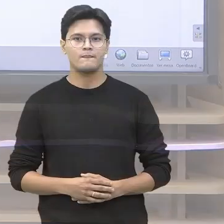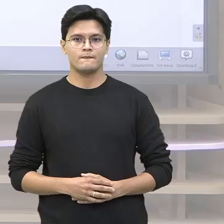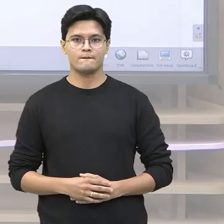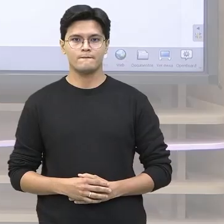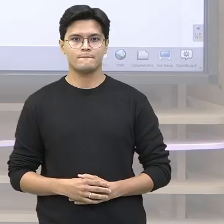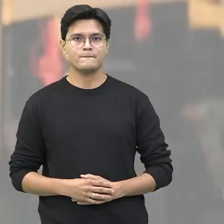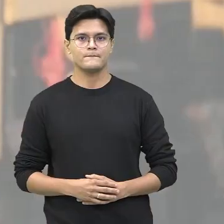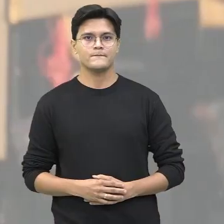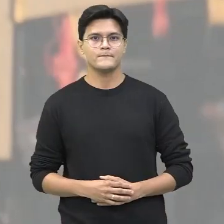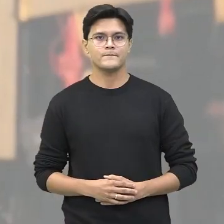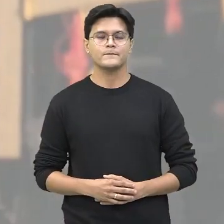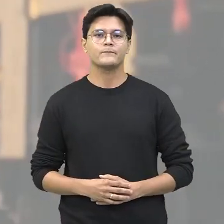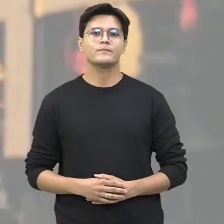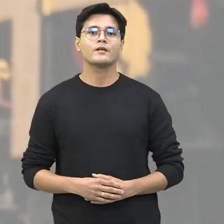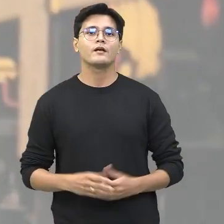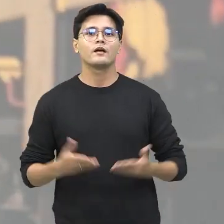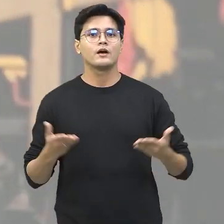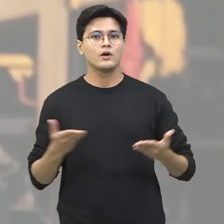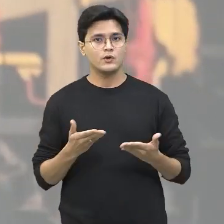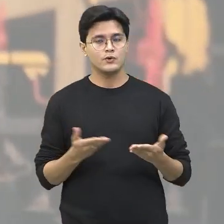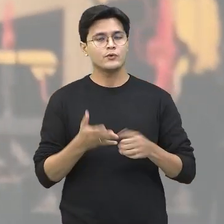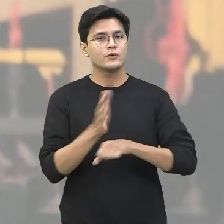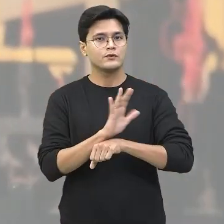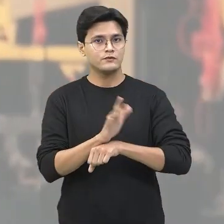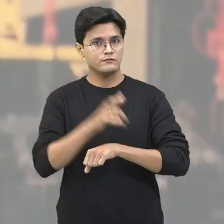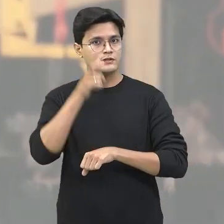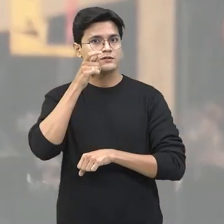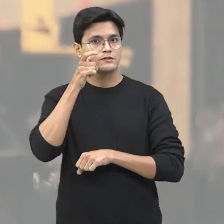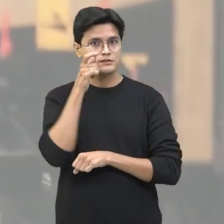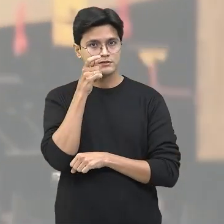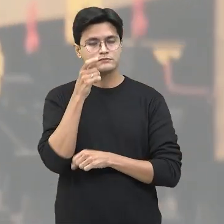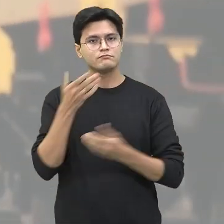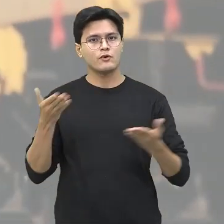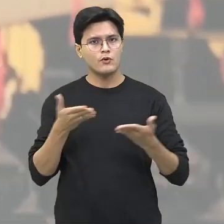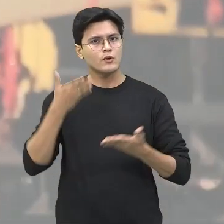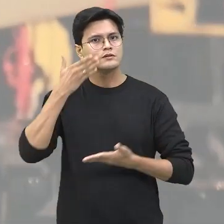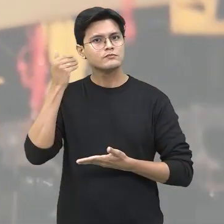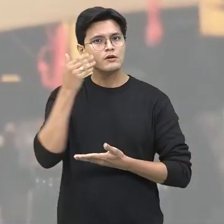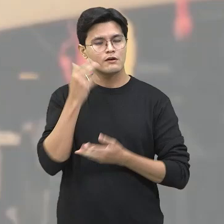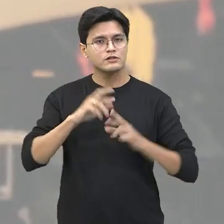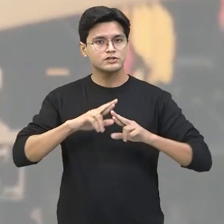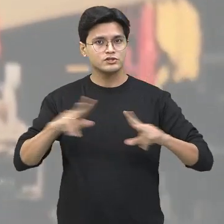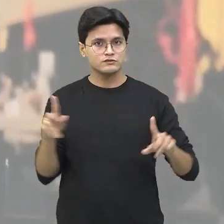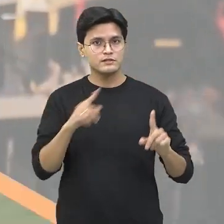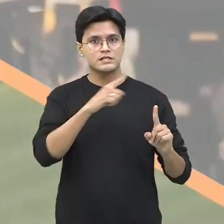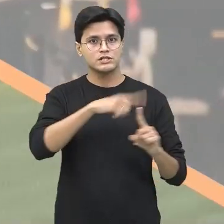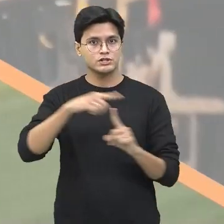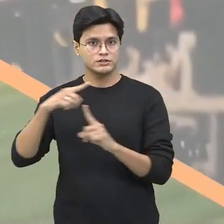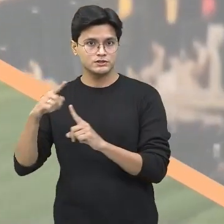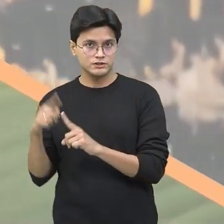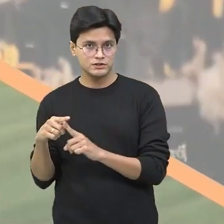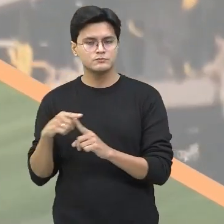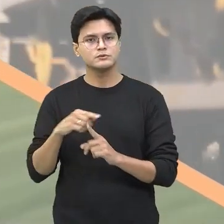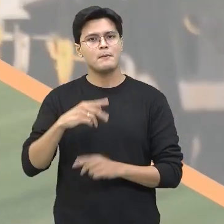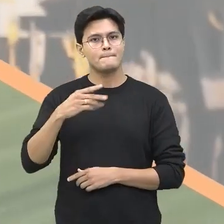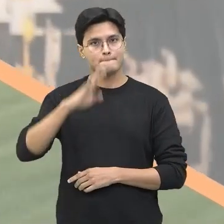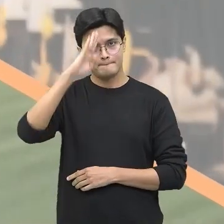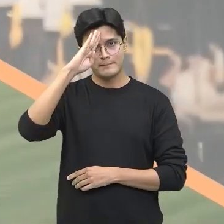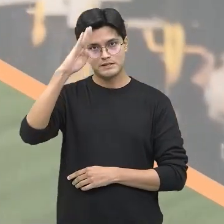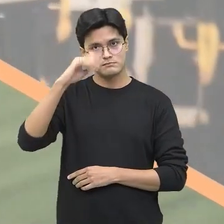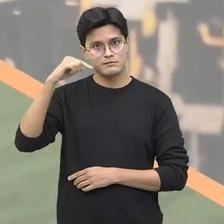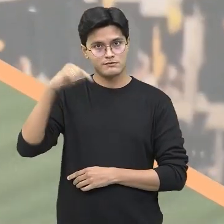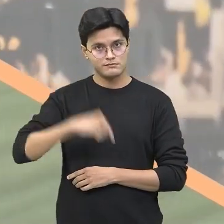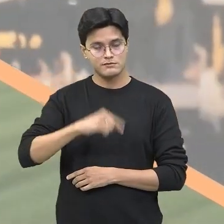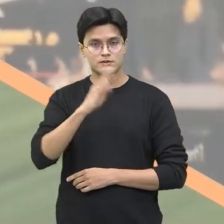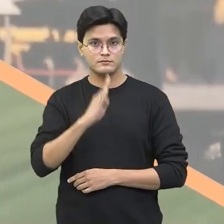assistir Vamos explorar as diferenças entre dois dos principais modais de transporte no Brasil o transporte